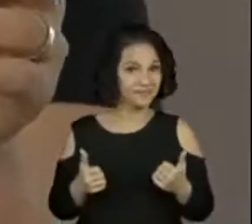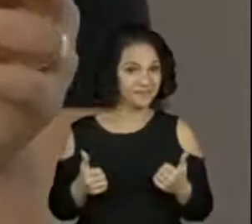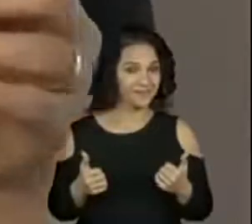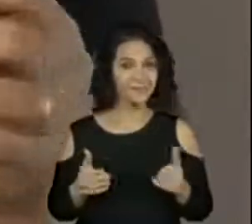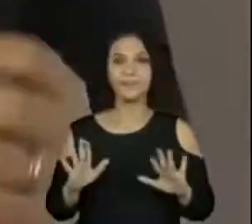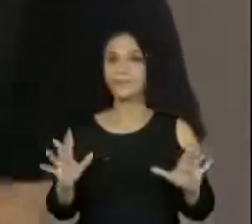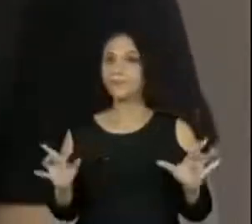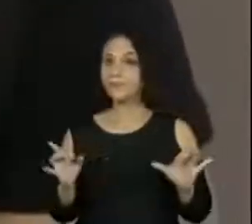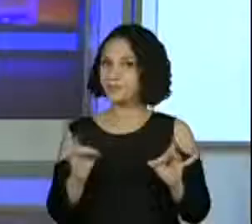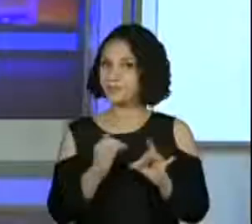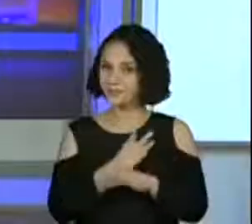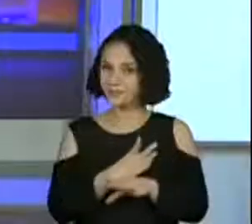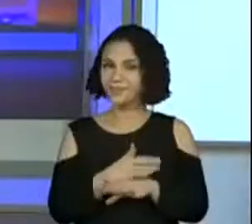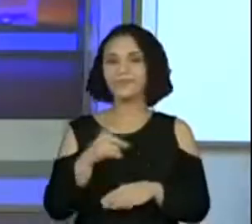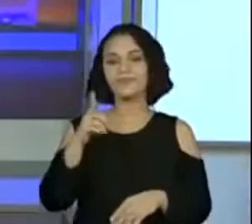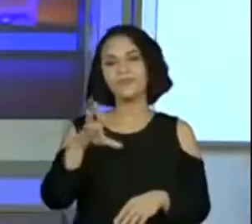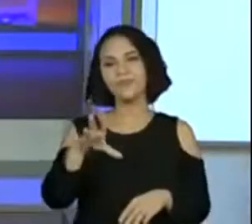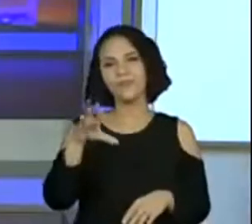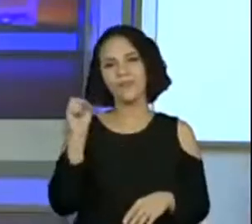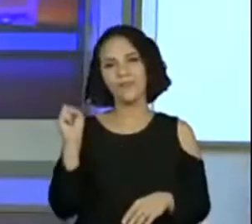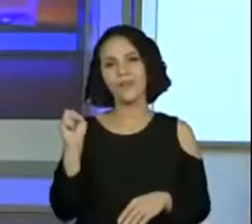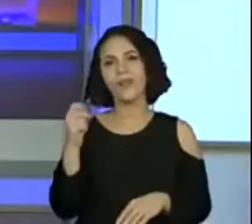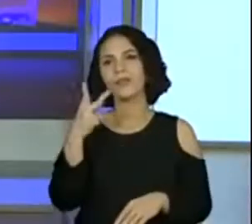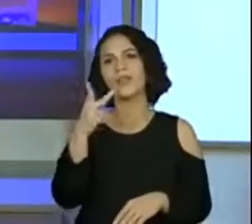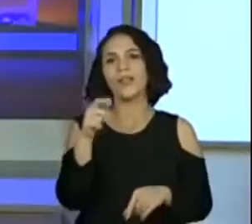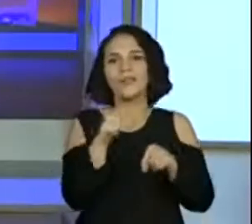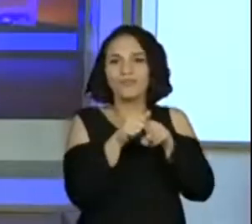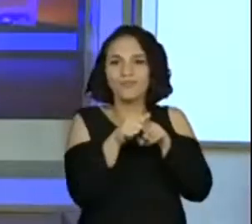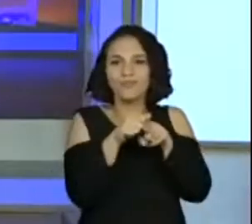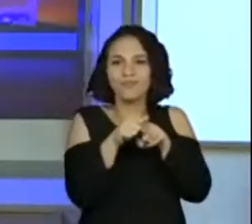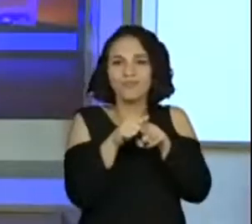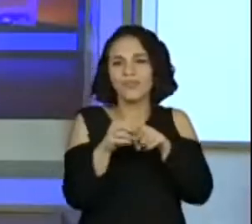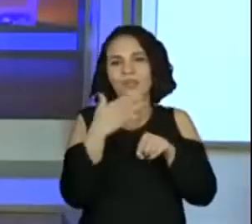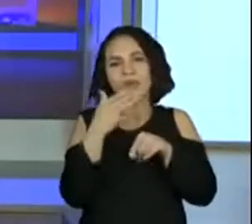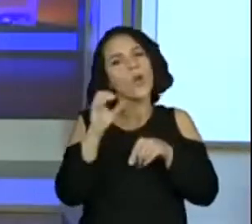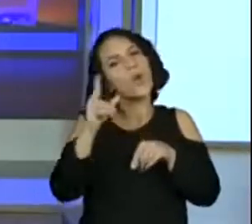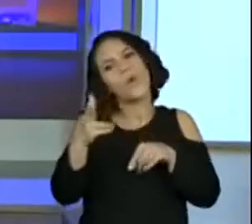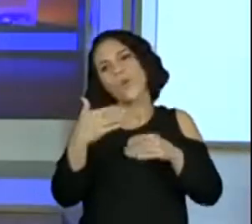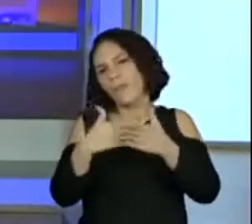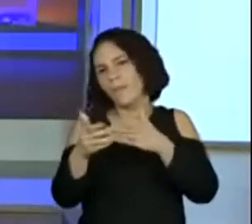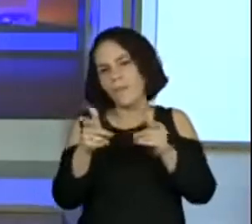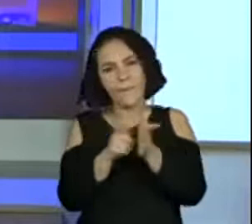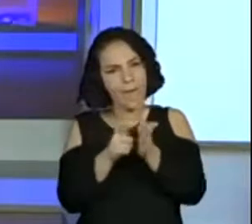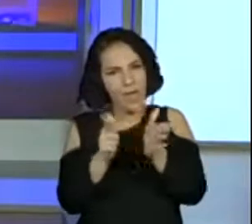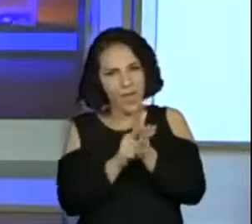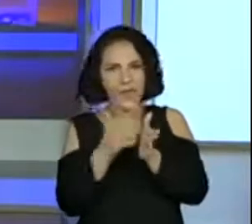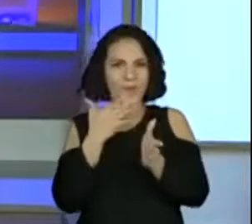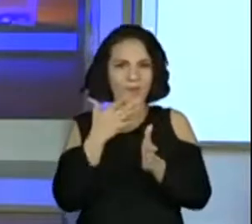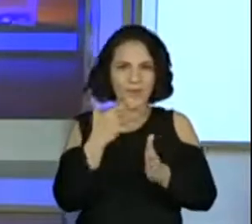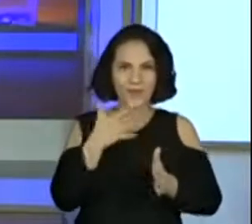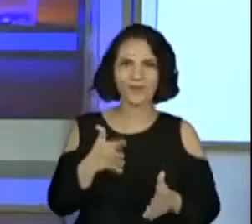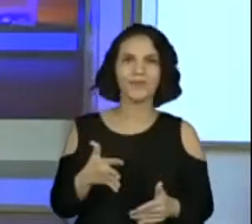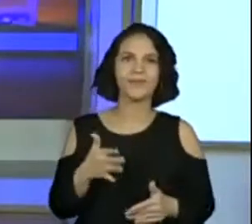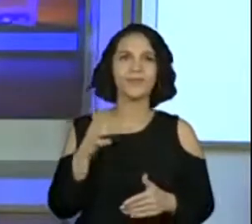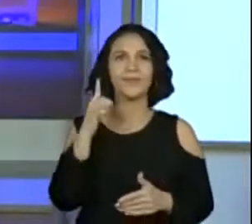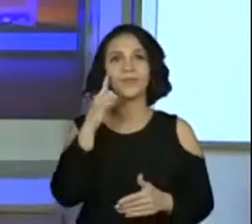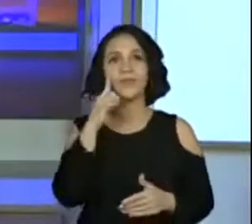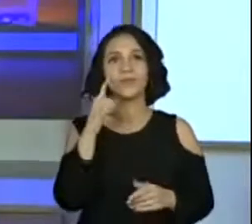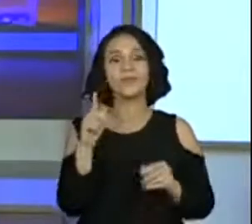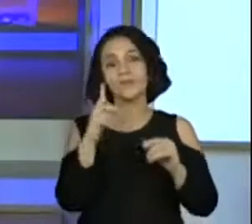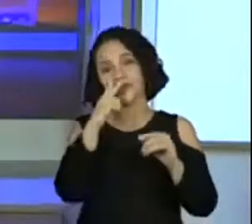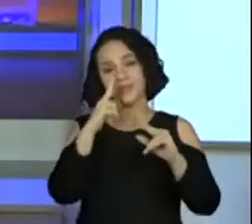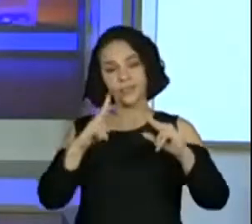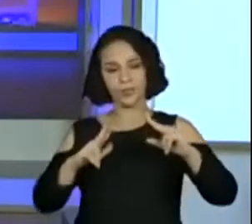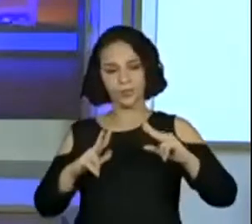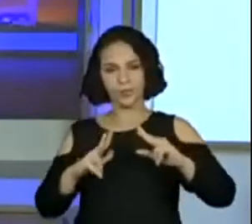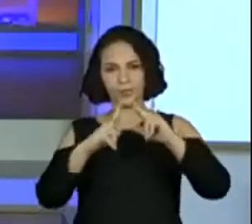Depois que você fez isso, você vai pegar as suas borrachinhas coloridas ou a cartolina colorida e vai recortar como se